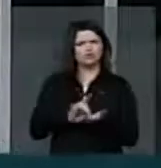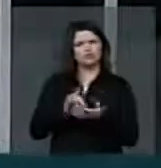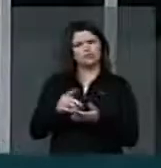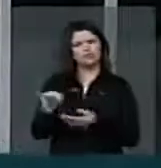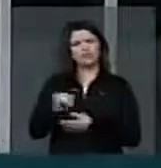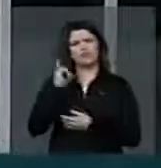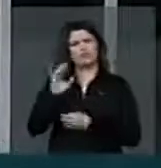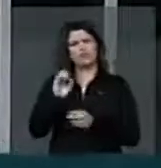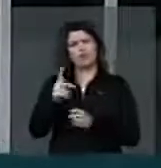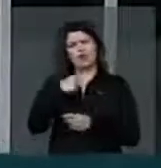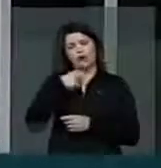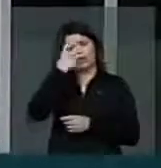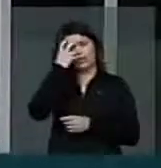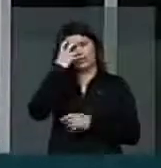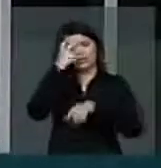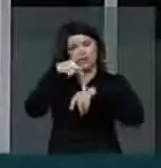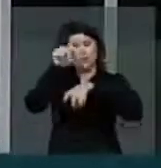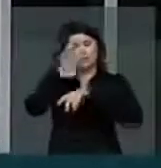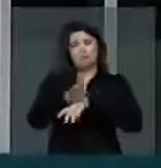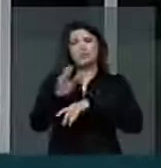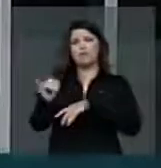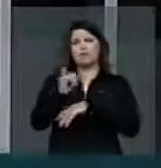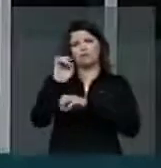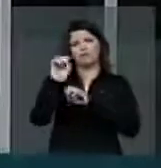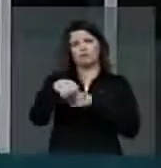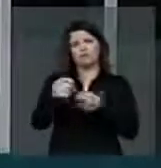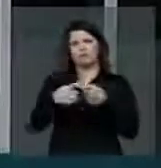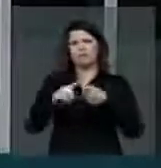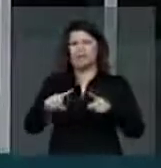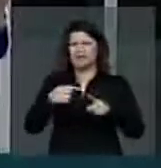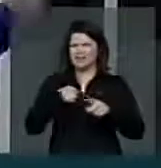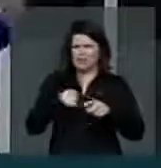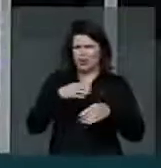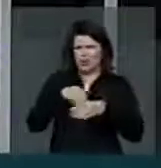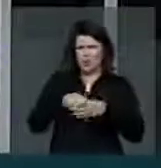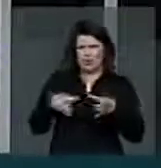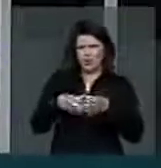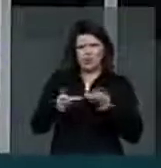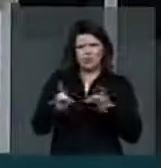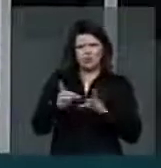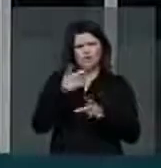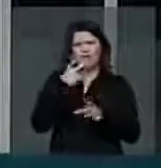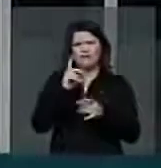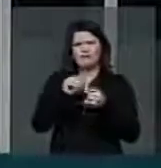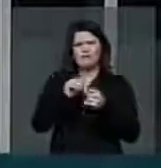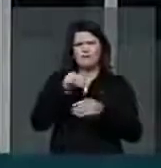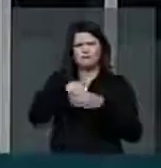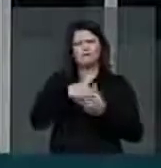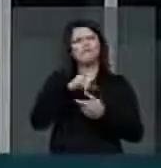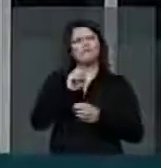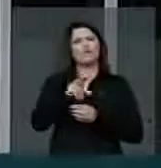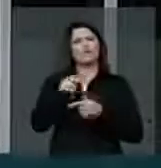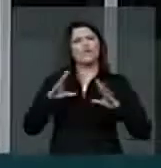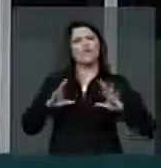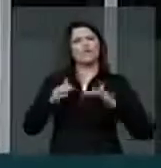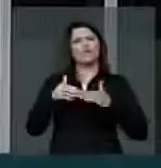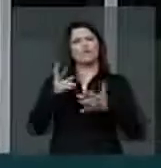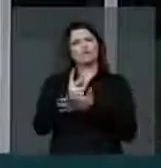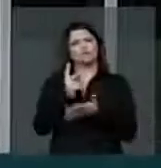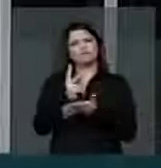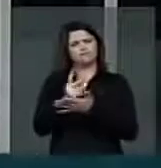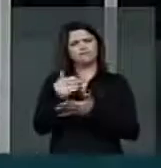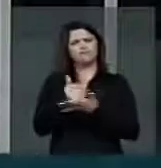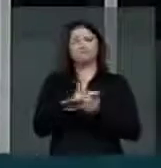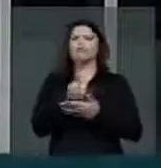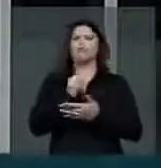nenhuma, a cultura nesse país. Eu não sou só da frente, eu agora vou participar da Comissão Permanente de Cultura.